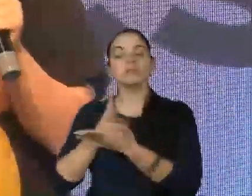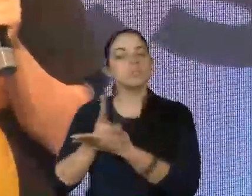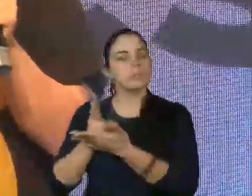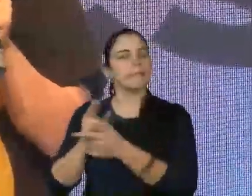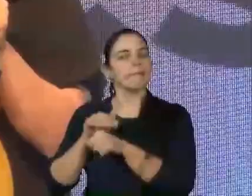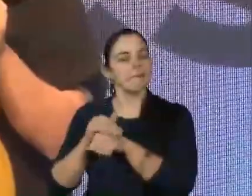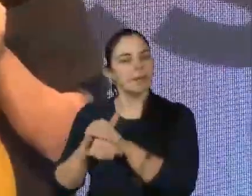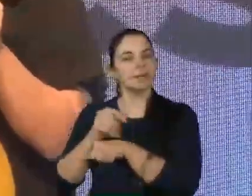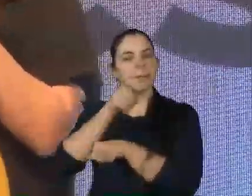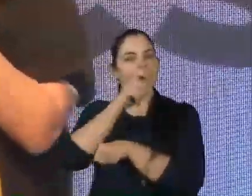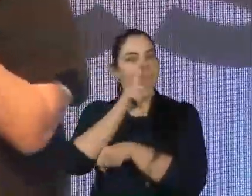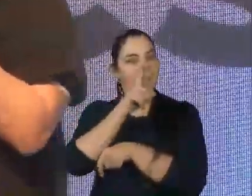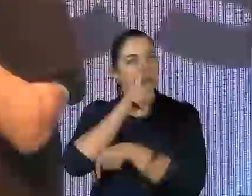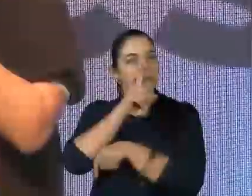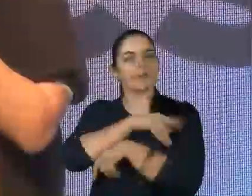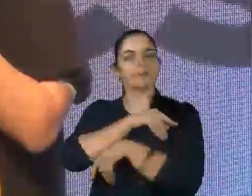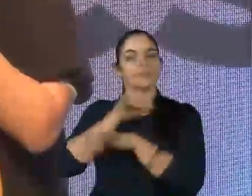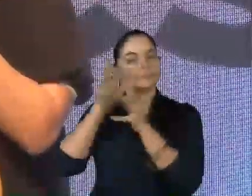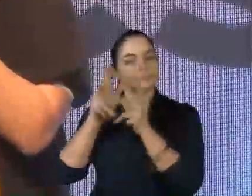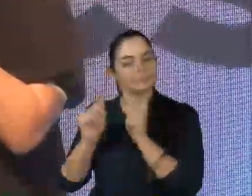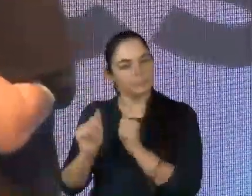conversando com meus pais, né?